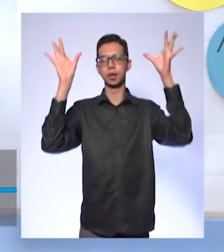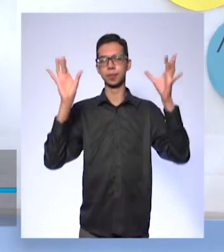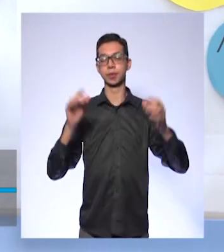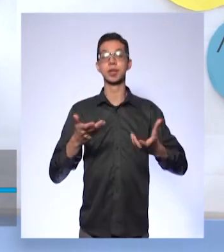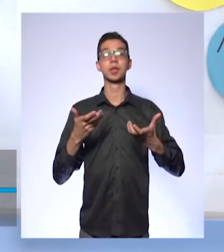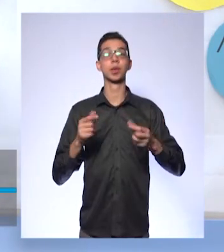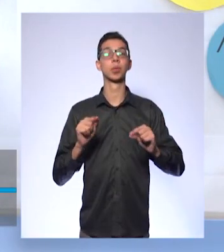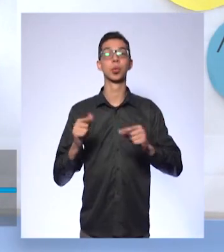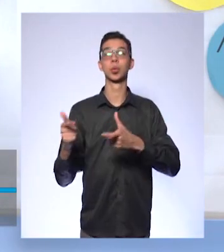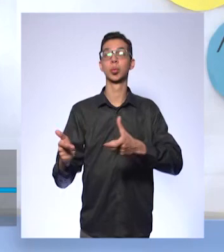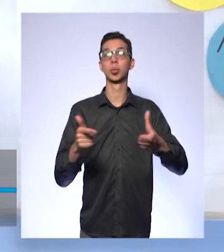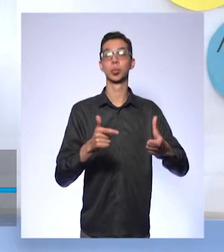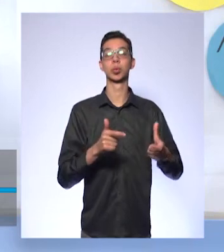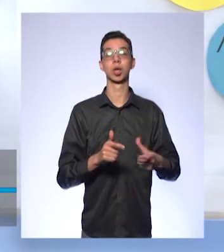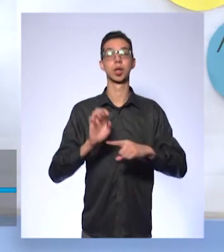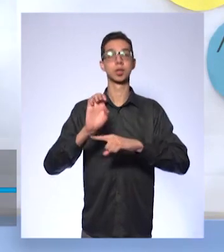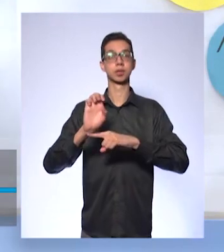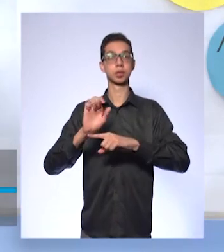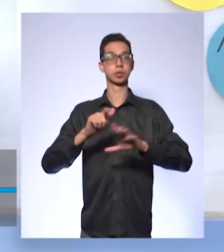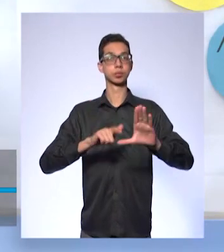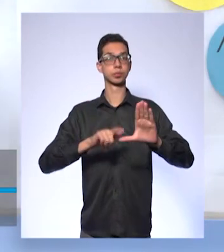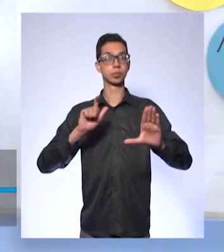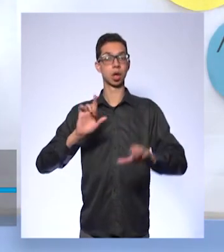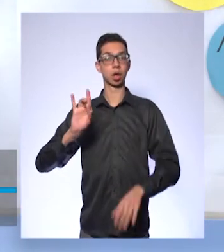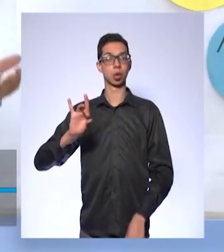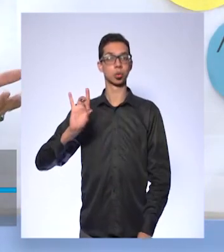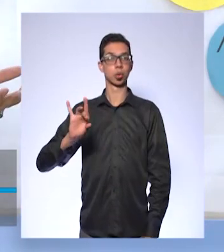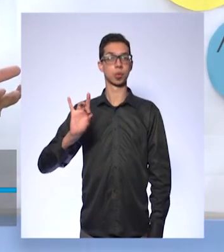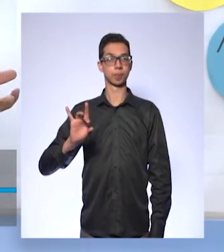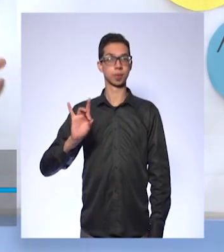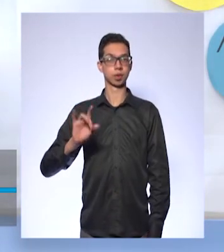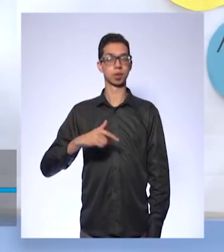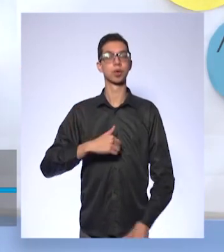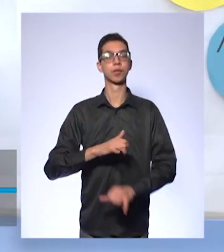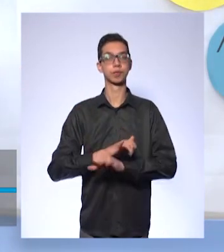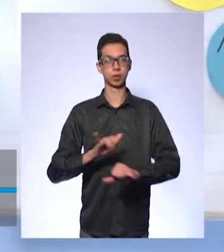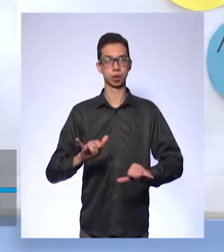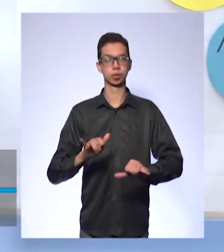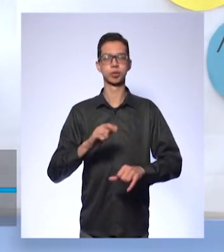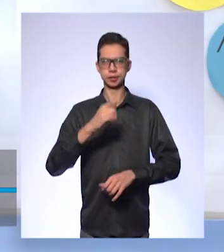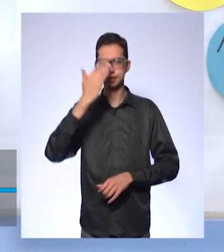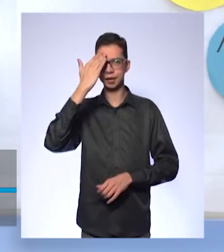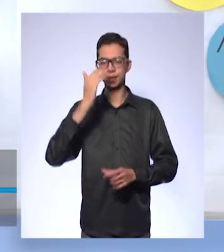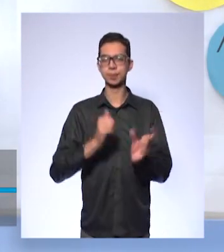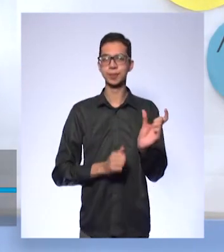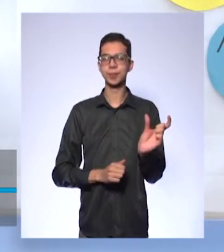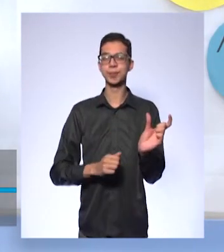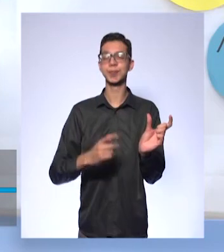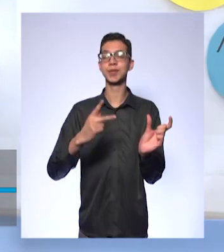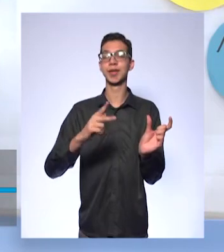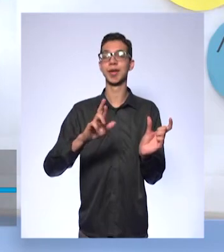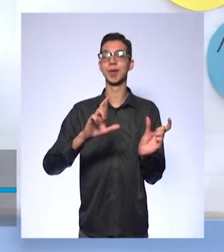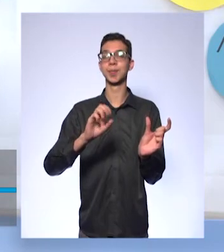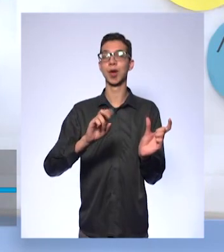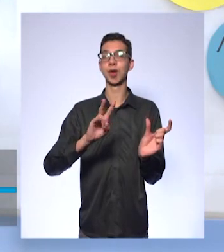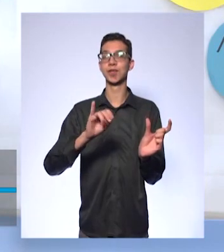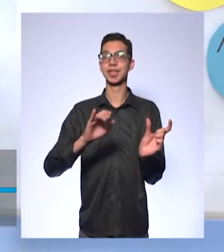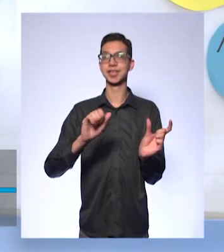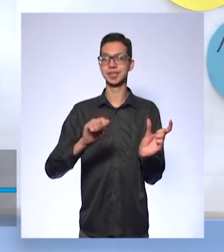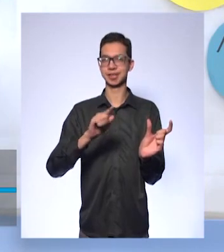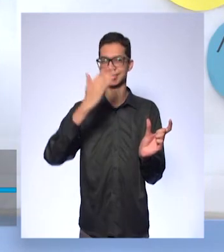das províncias. Olha só, quando eu falo autonomia das províncias, agora vocês sabem o que é província e vocês já sabem o que